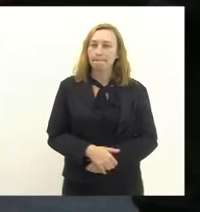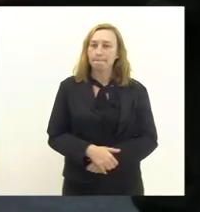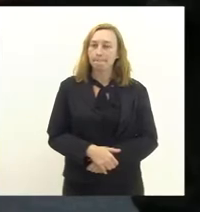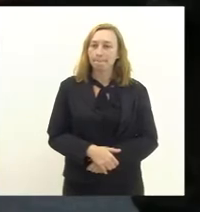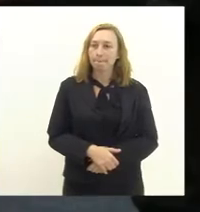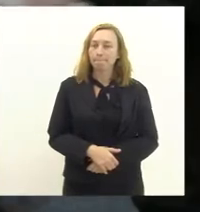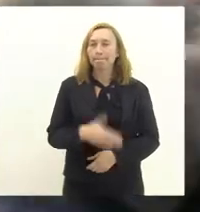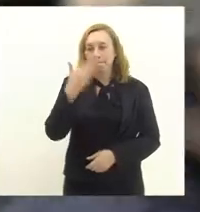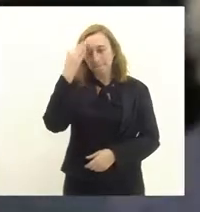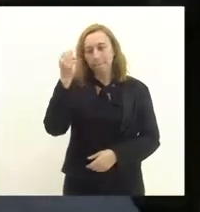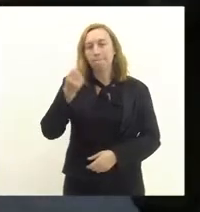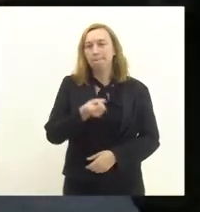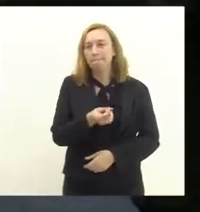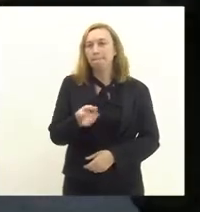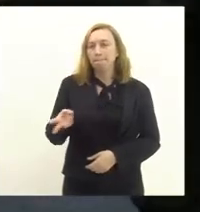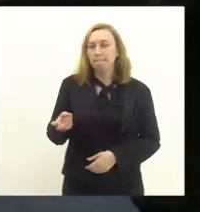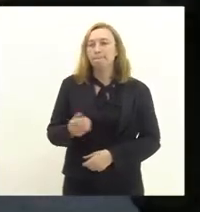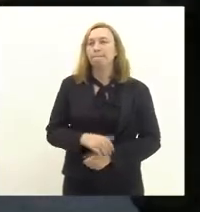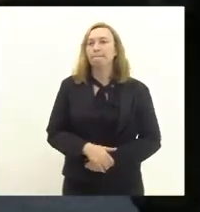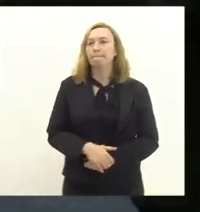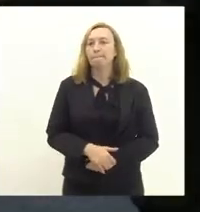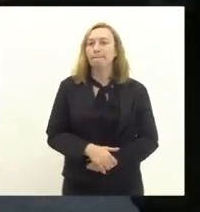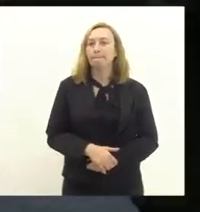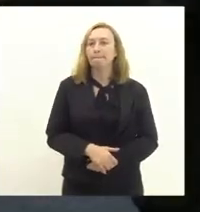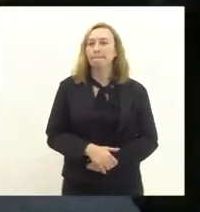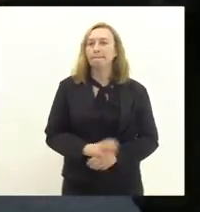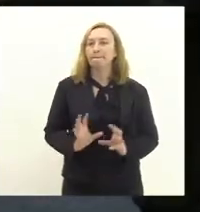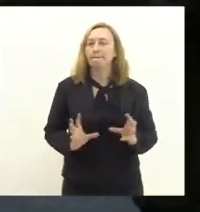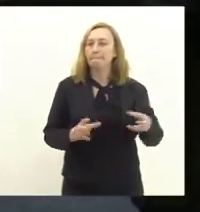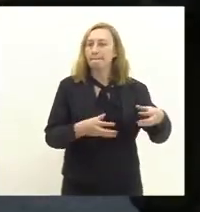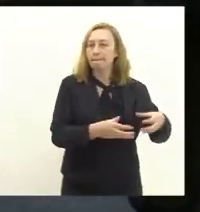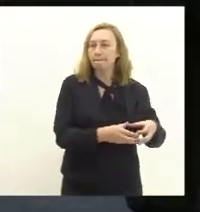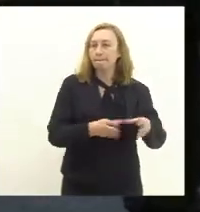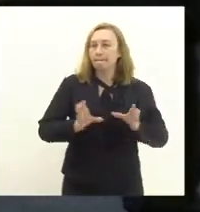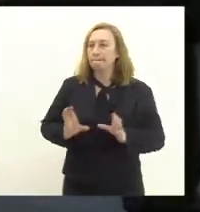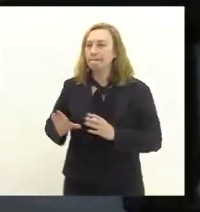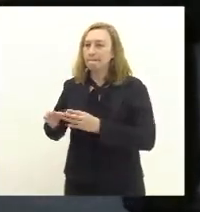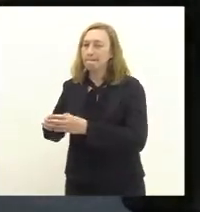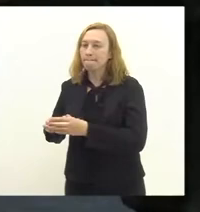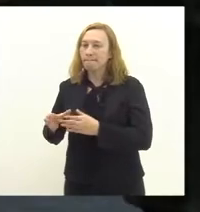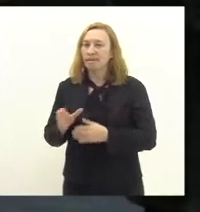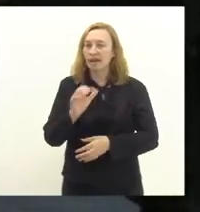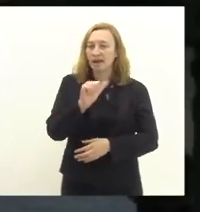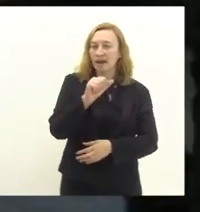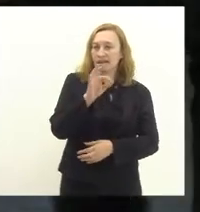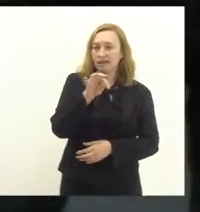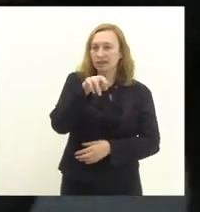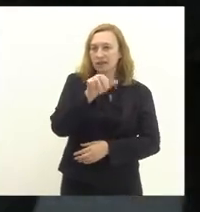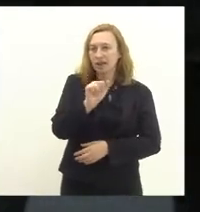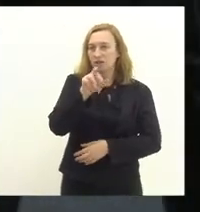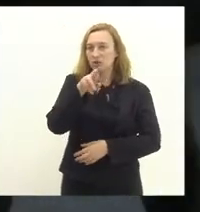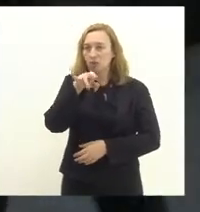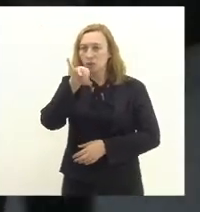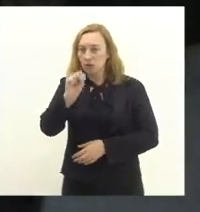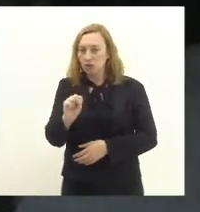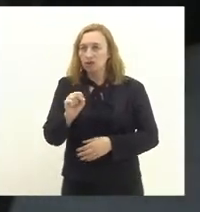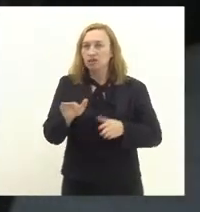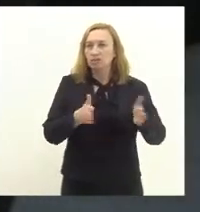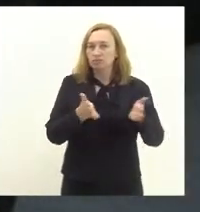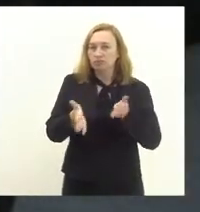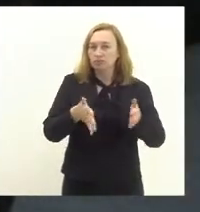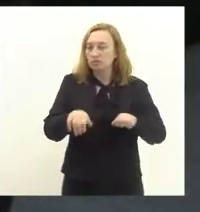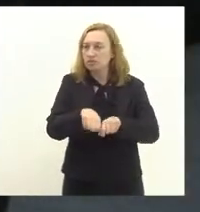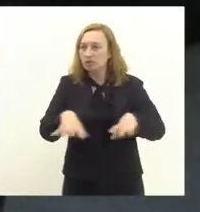A gente sabe o quanto as cooperativas de catadores e catadoras, nesse período de pandemia,